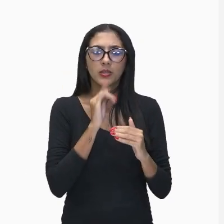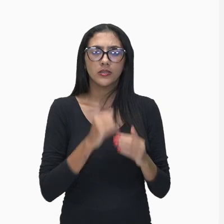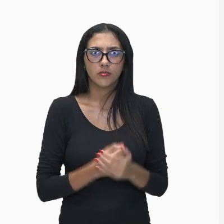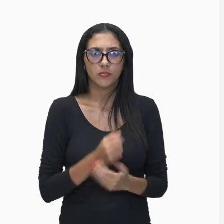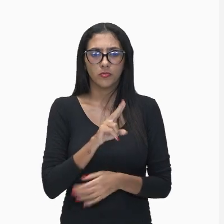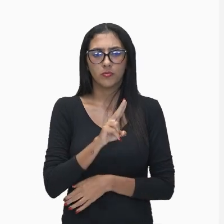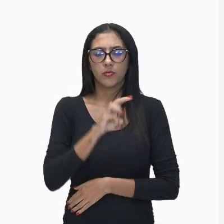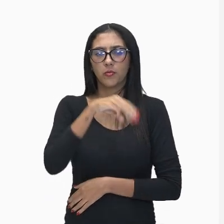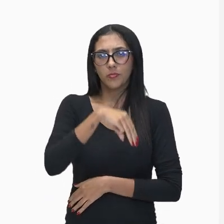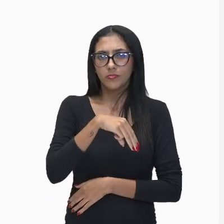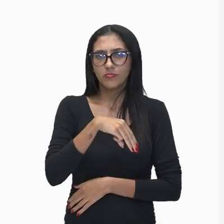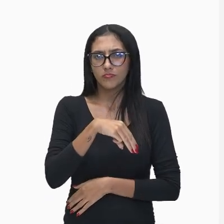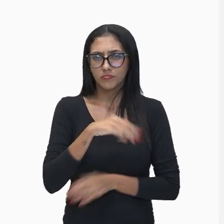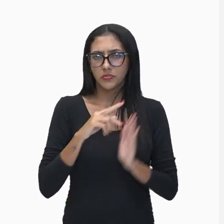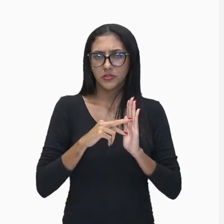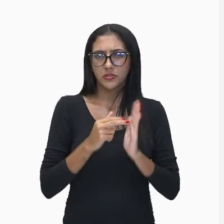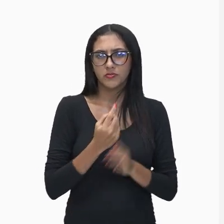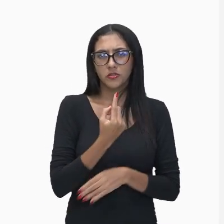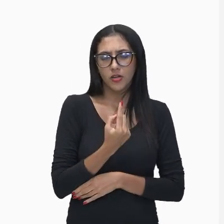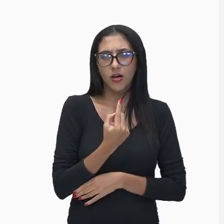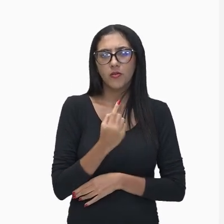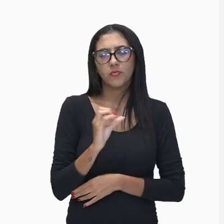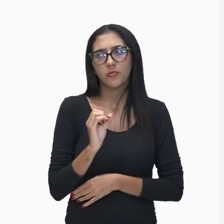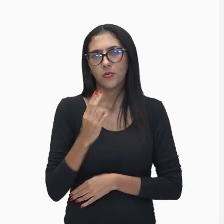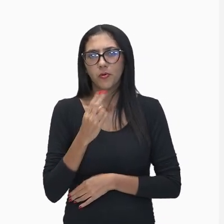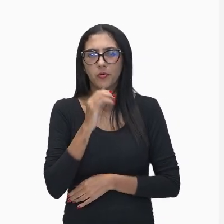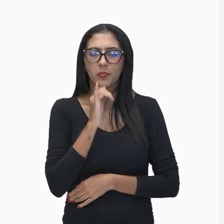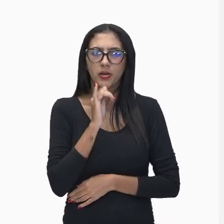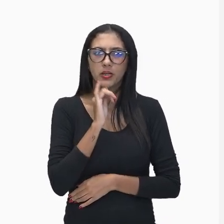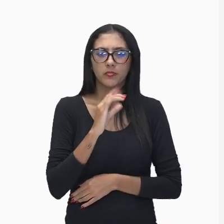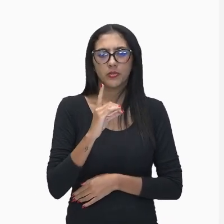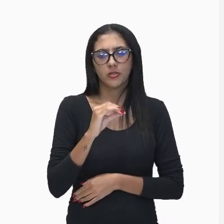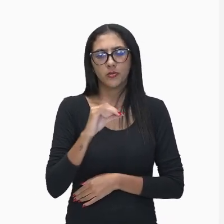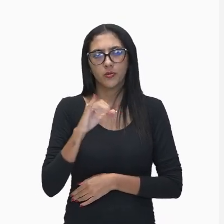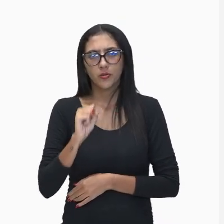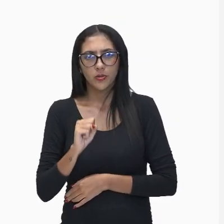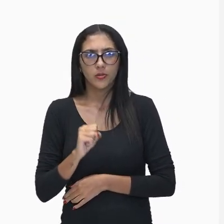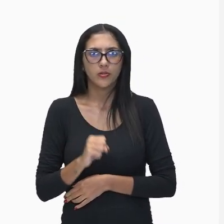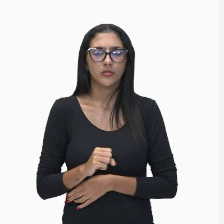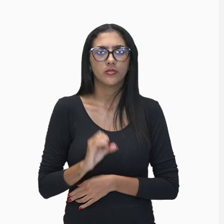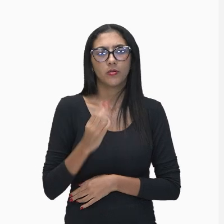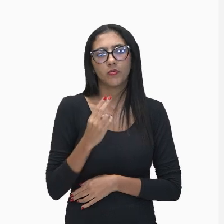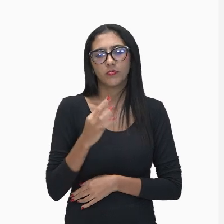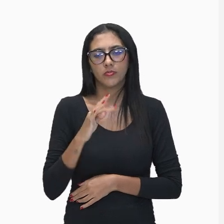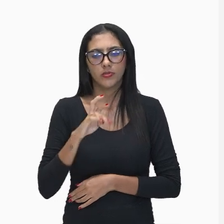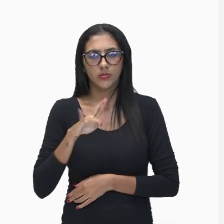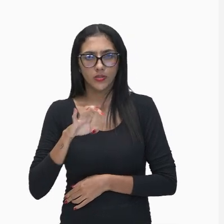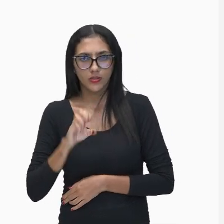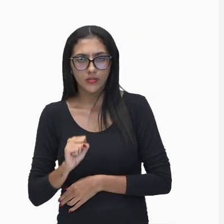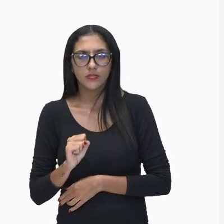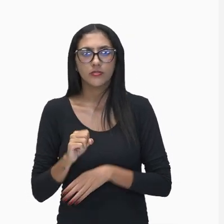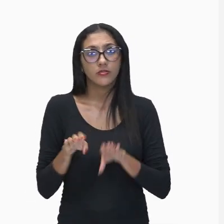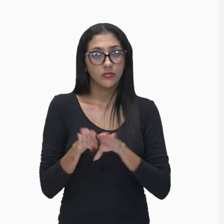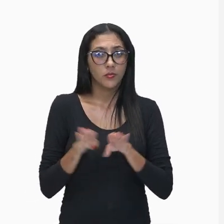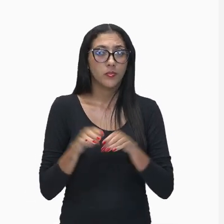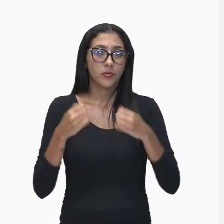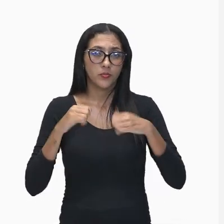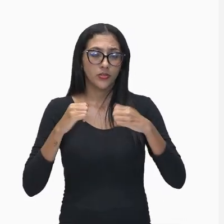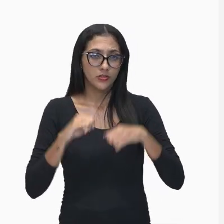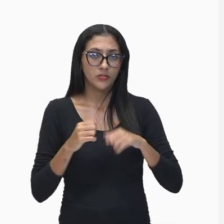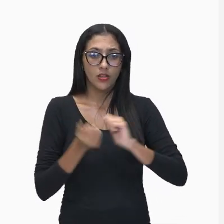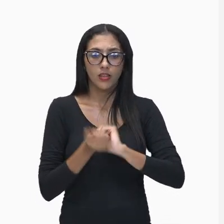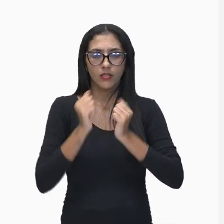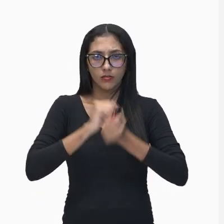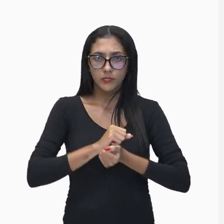verbo fica no singular. Se for 2, 3, ok? E outros números que indicam plural, o verbo vai para o